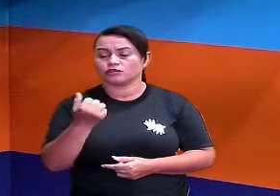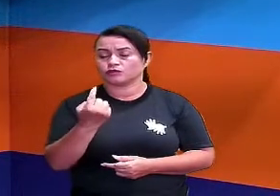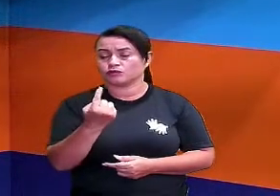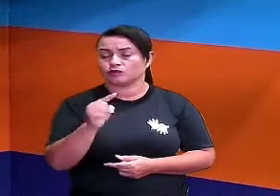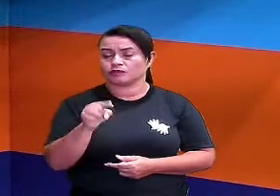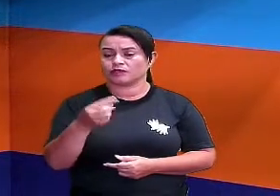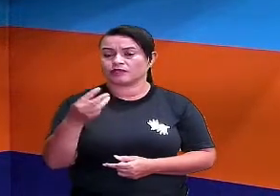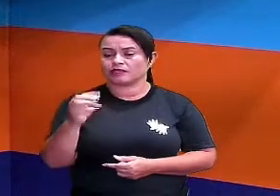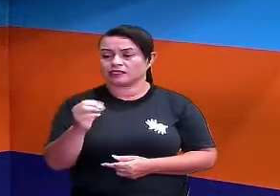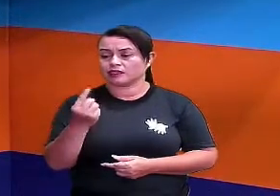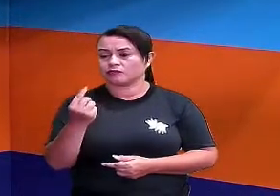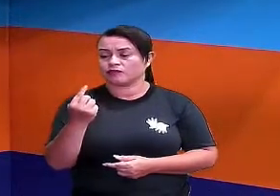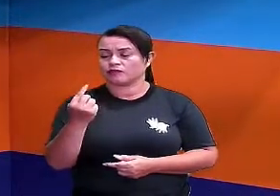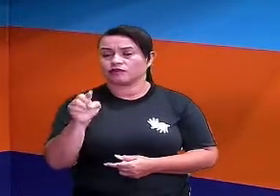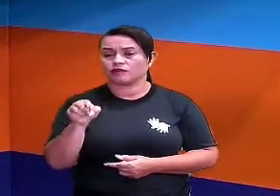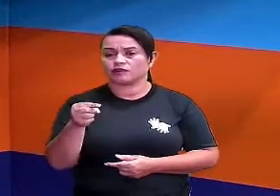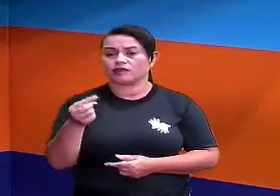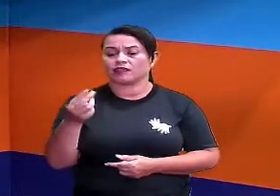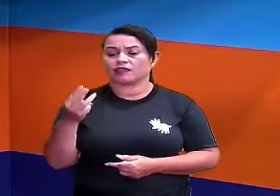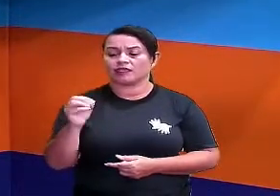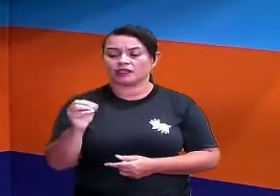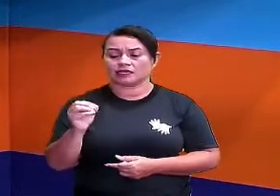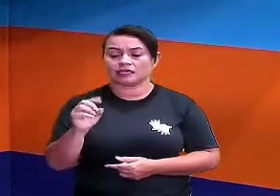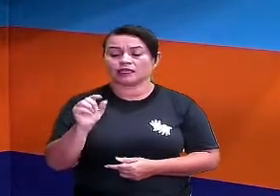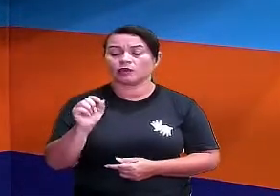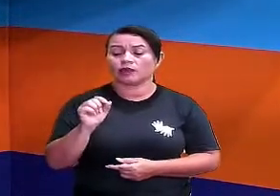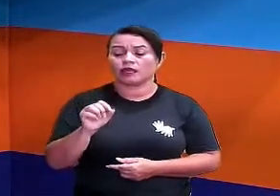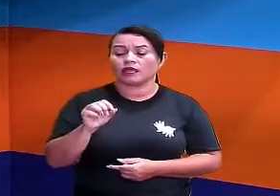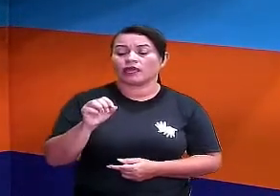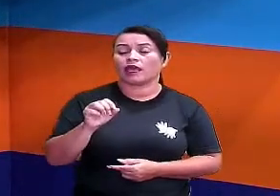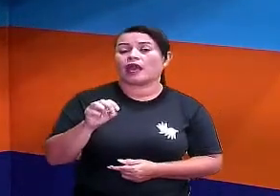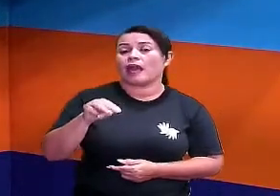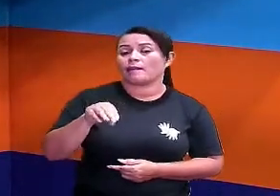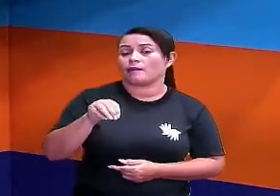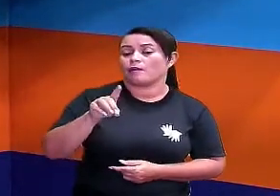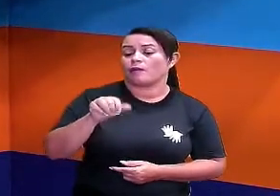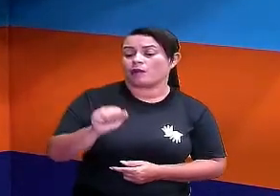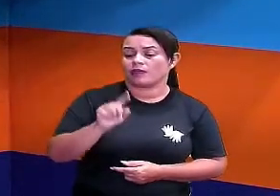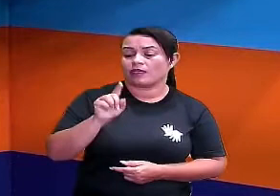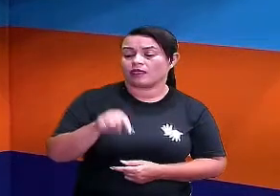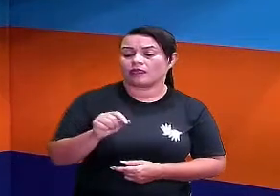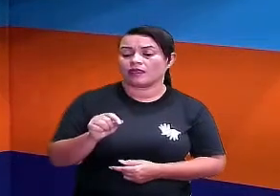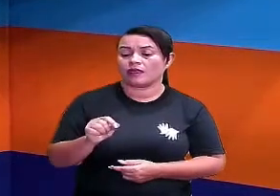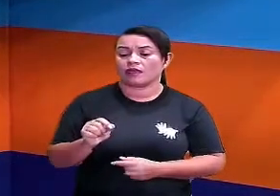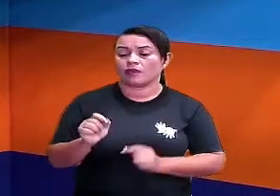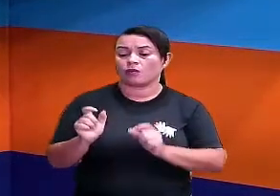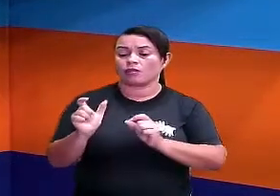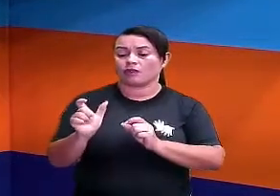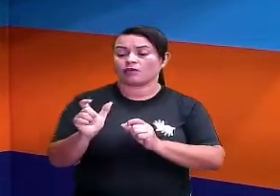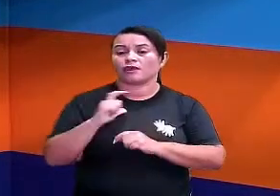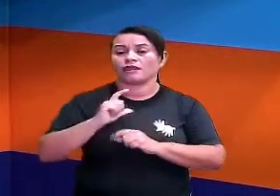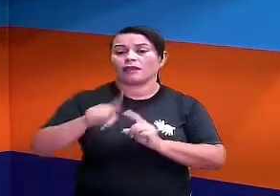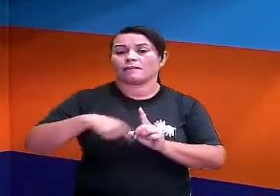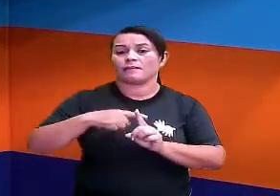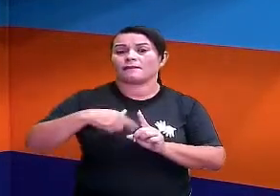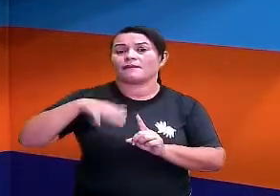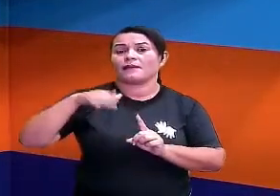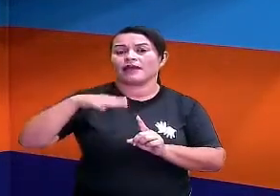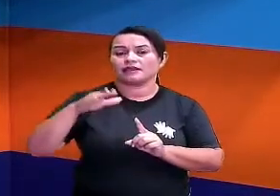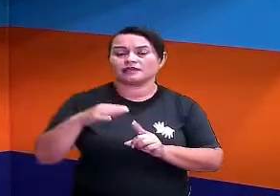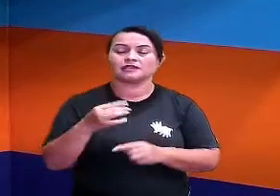1,30 e 1,30. Então, a moda é o termo que se repete mais vezes. No caso, temos que a moda